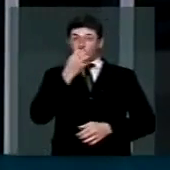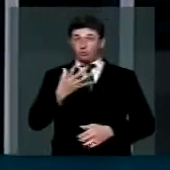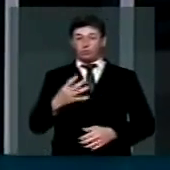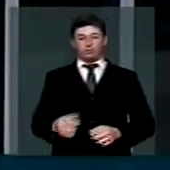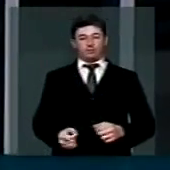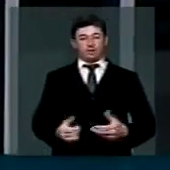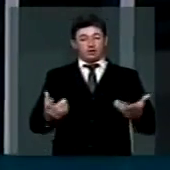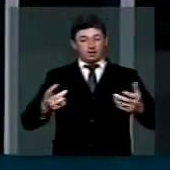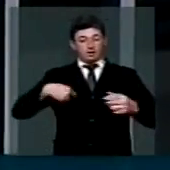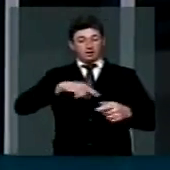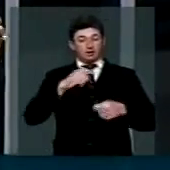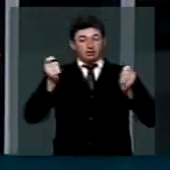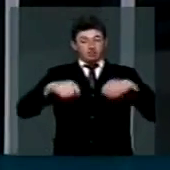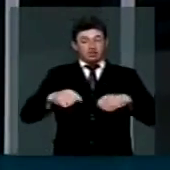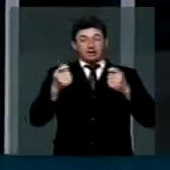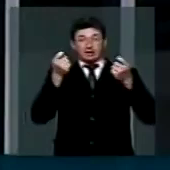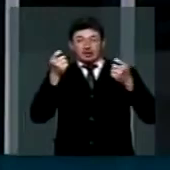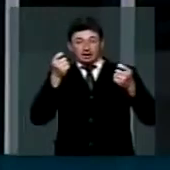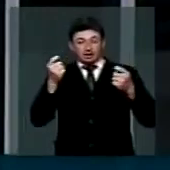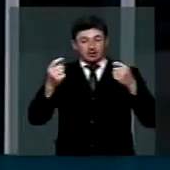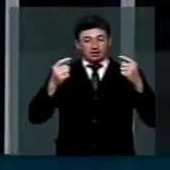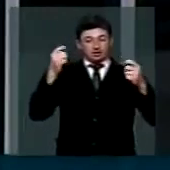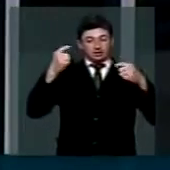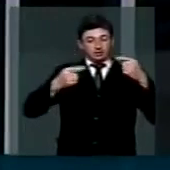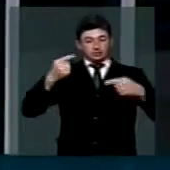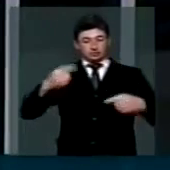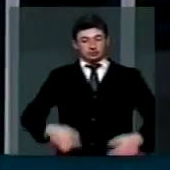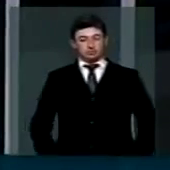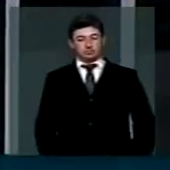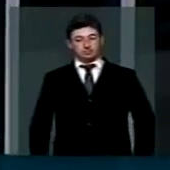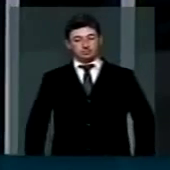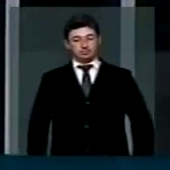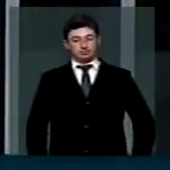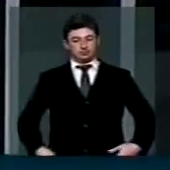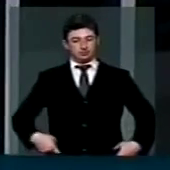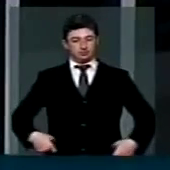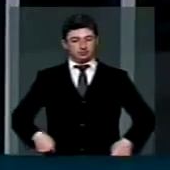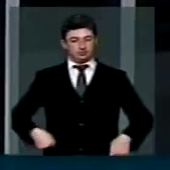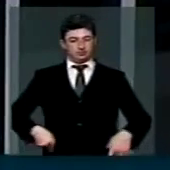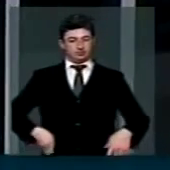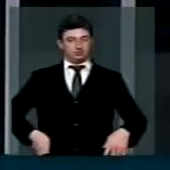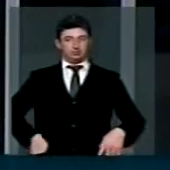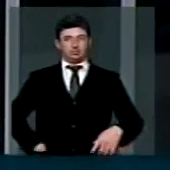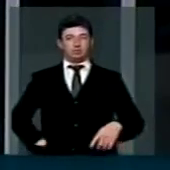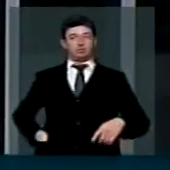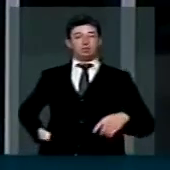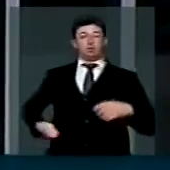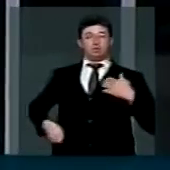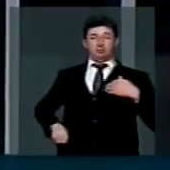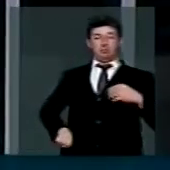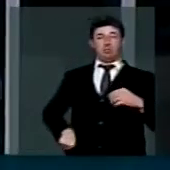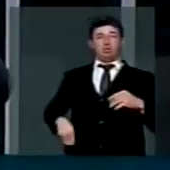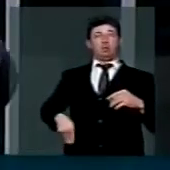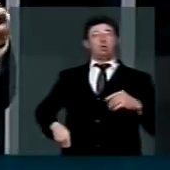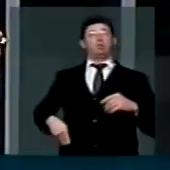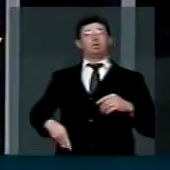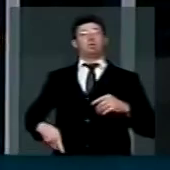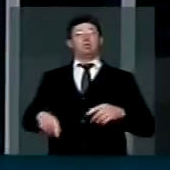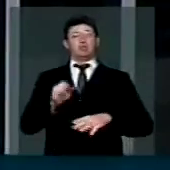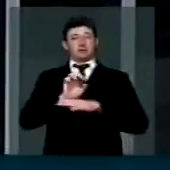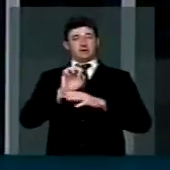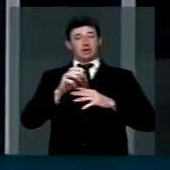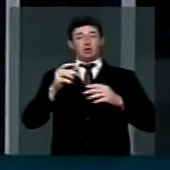e que a gente possa encontrar uma saída. Por exemplo, lá no meu estado, o governador Eduardo Campos, ele fez um